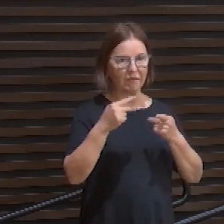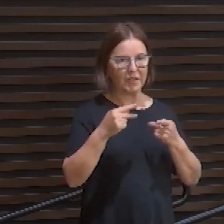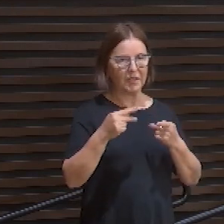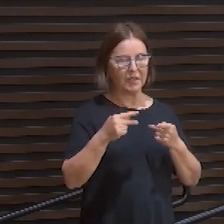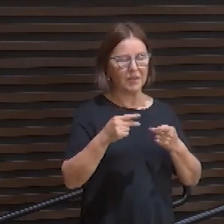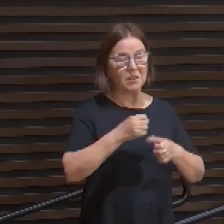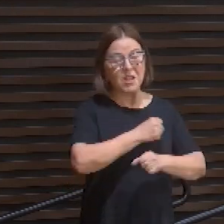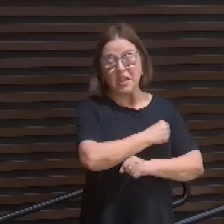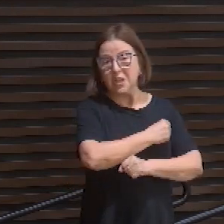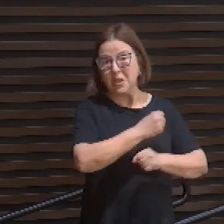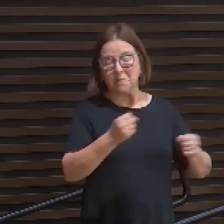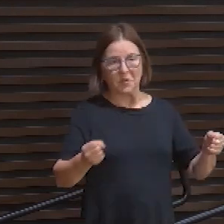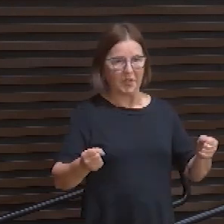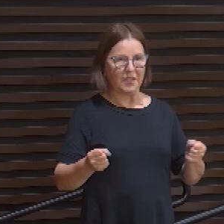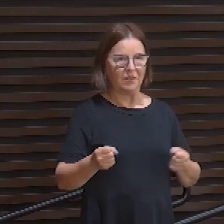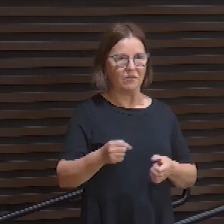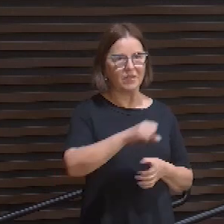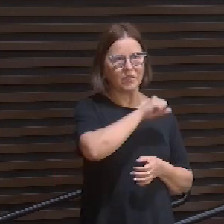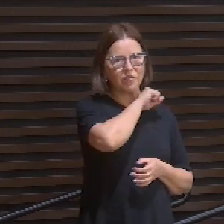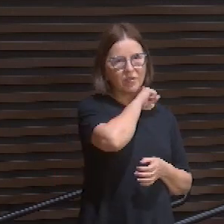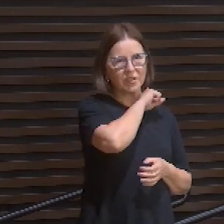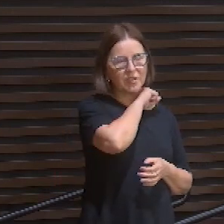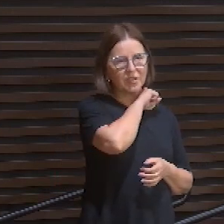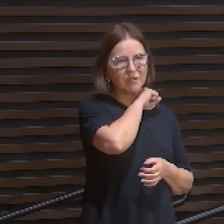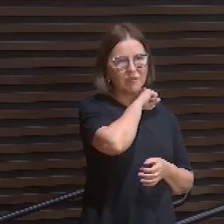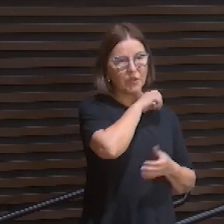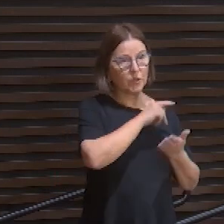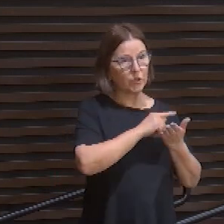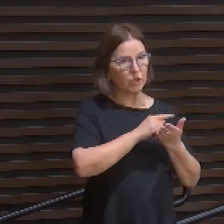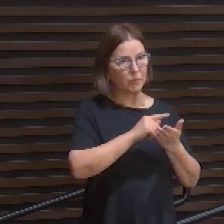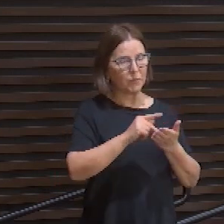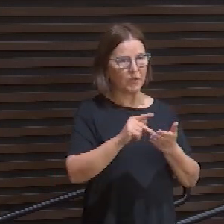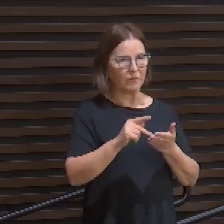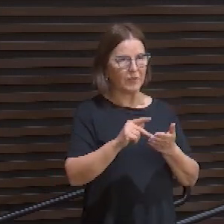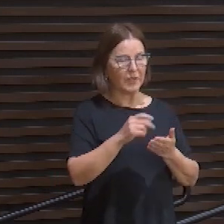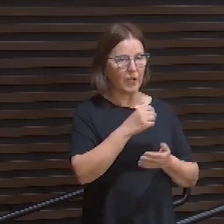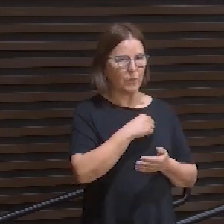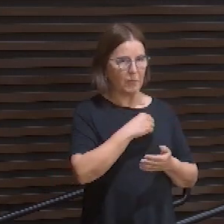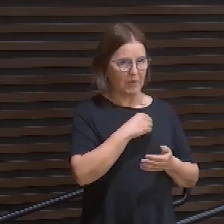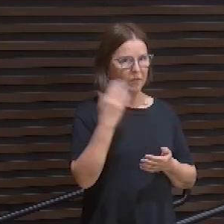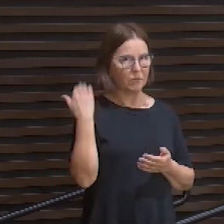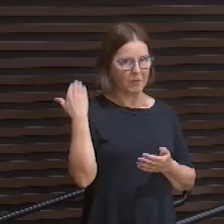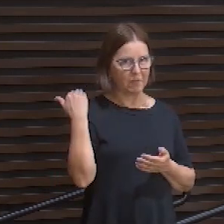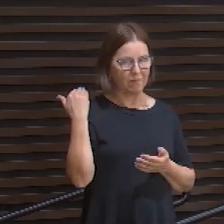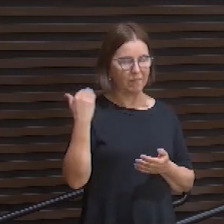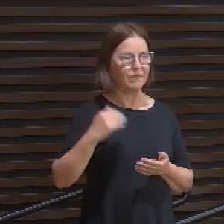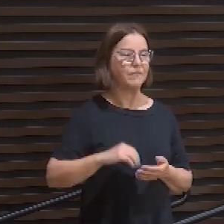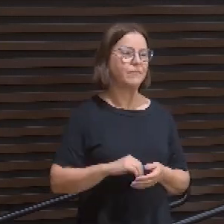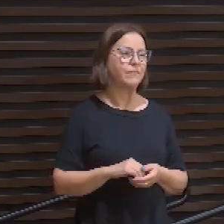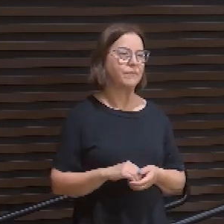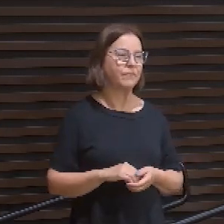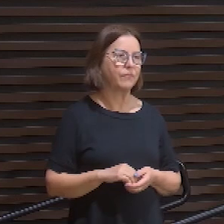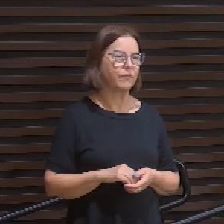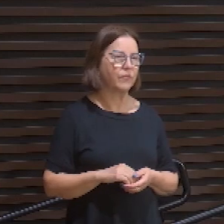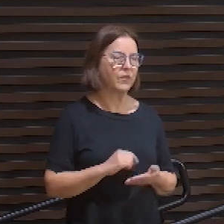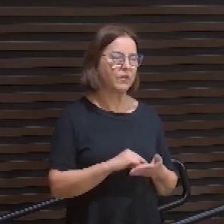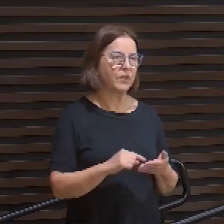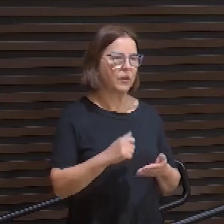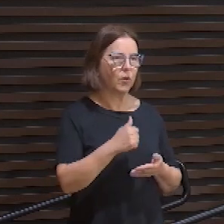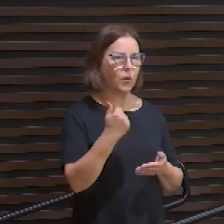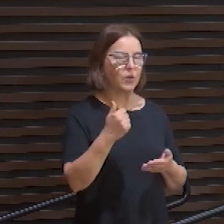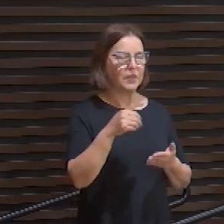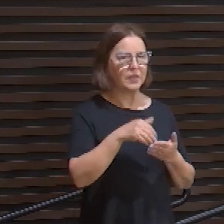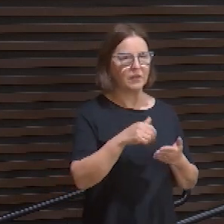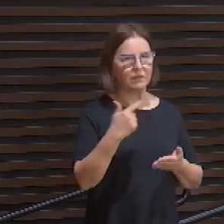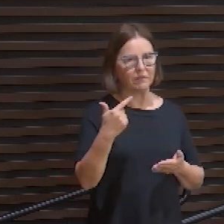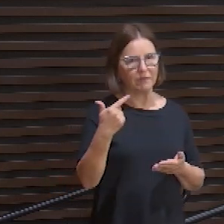impossibilidade dos sacrifícios de purificarem o pecado. Nos versículos de 11 a